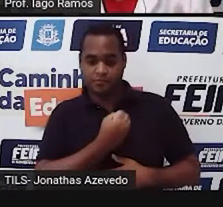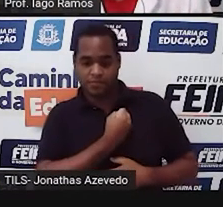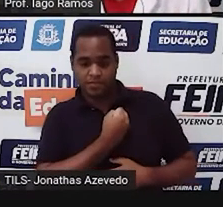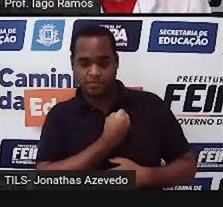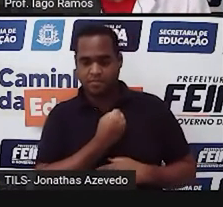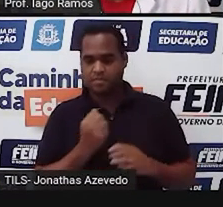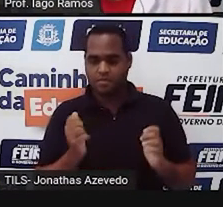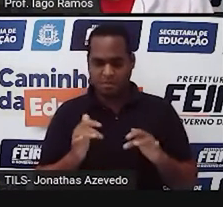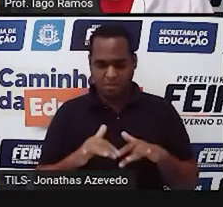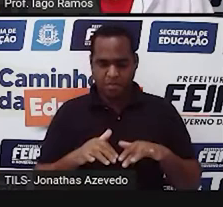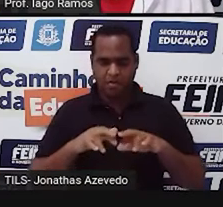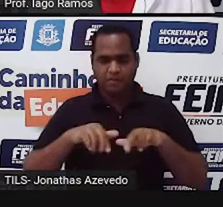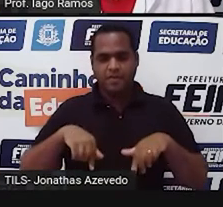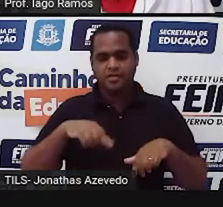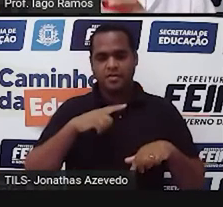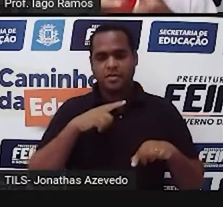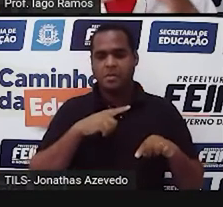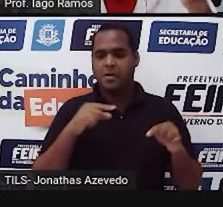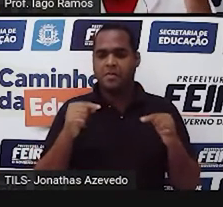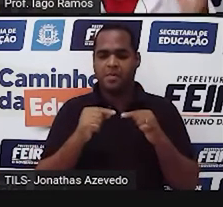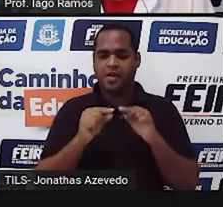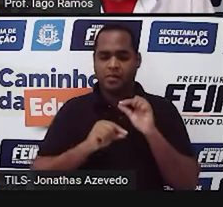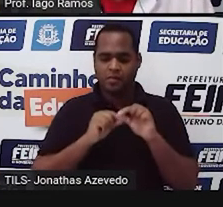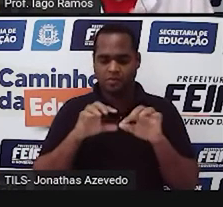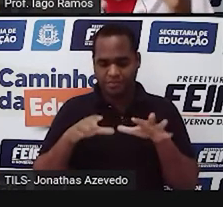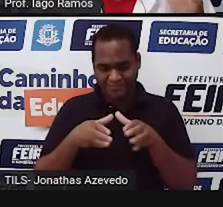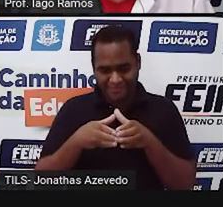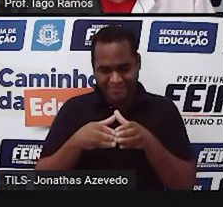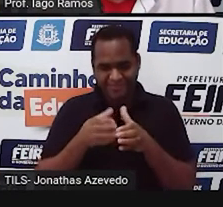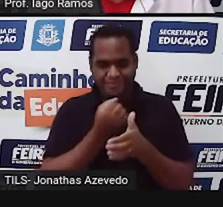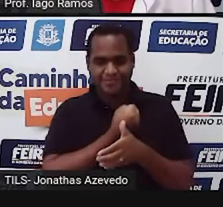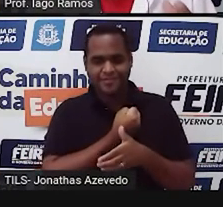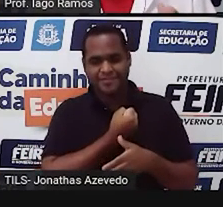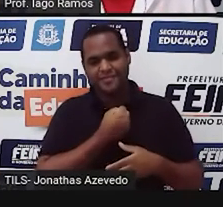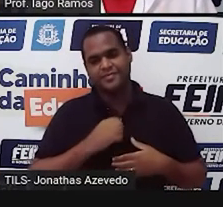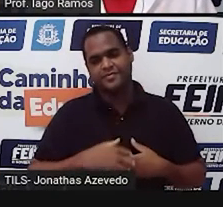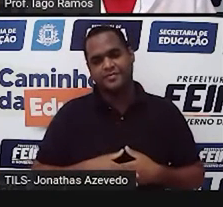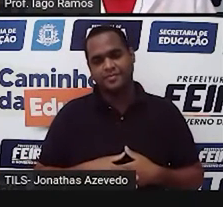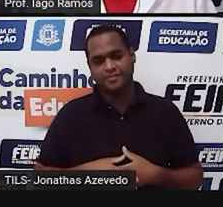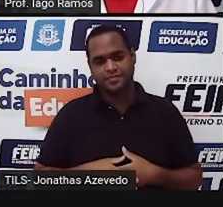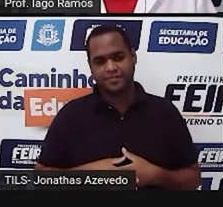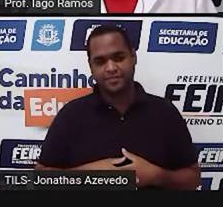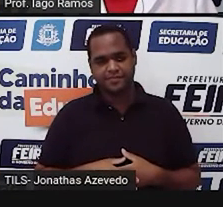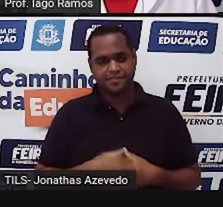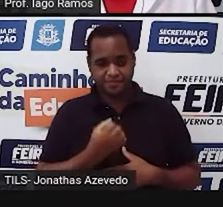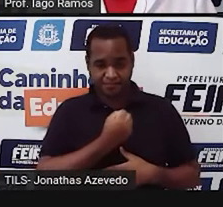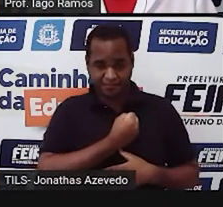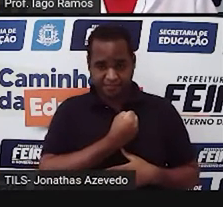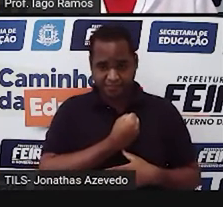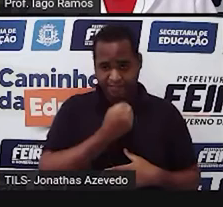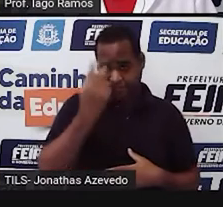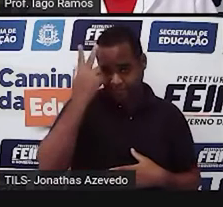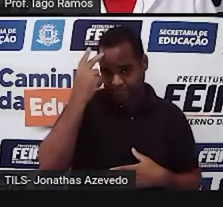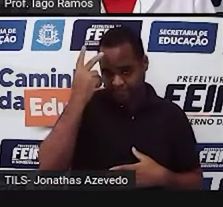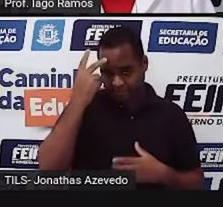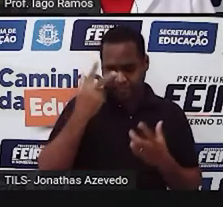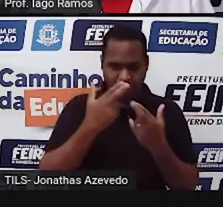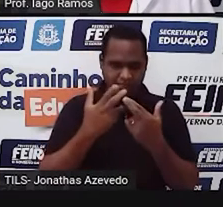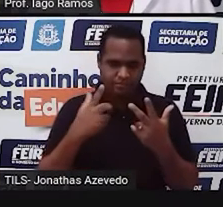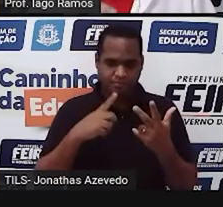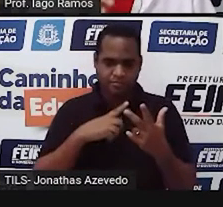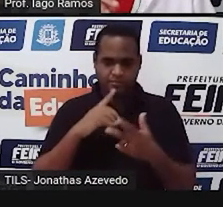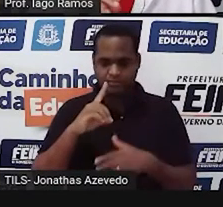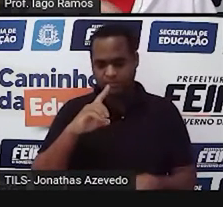uma coleção eles formam um conjunto de números a gente pega os números naturais os